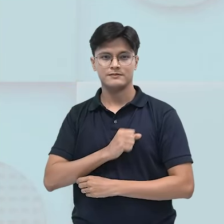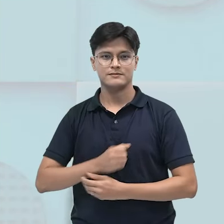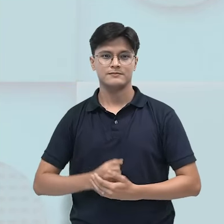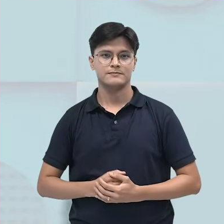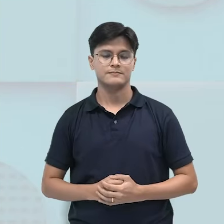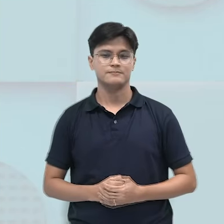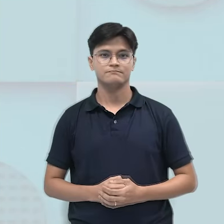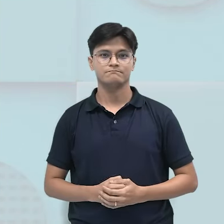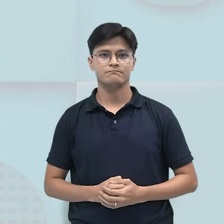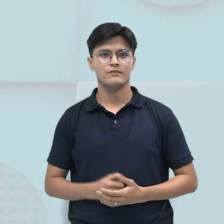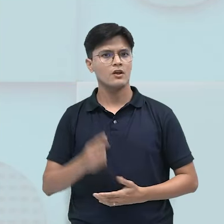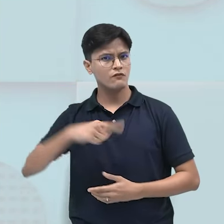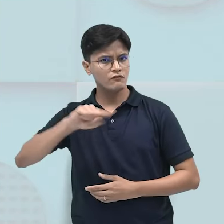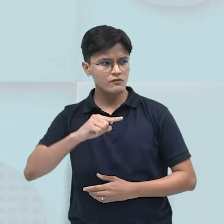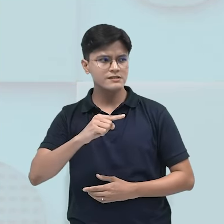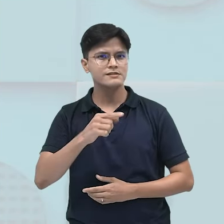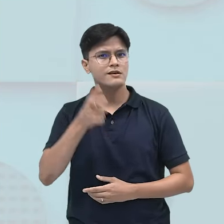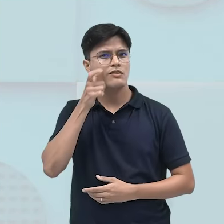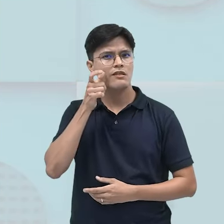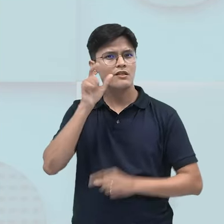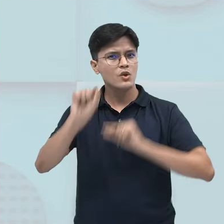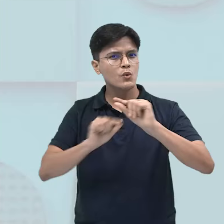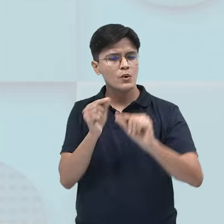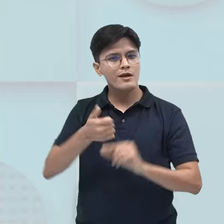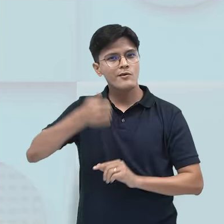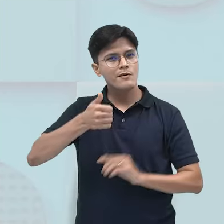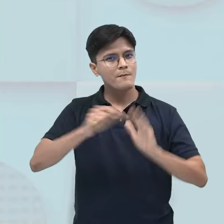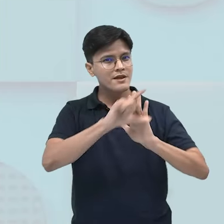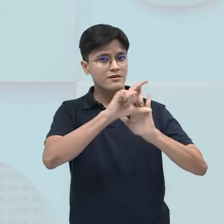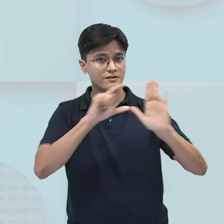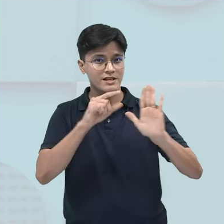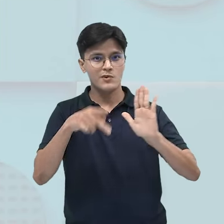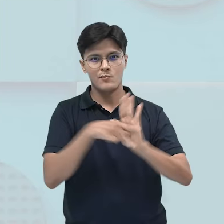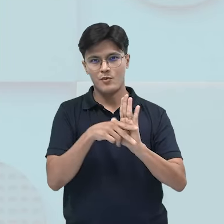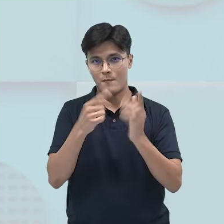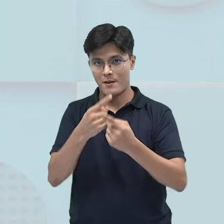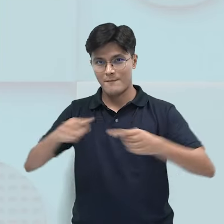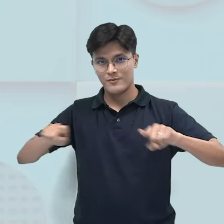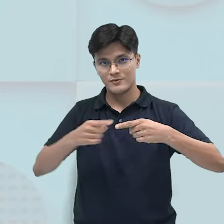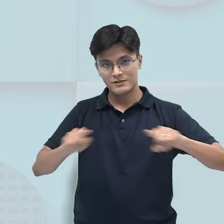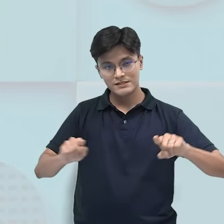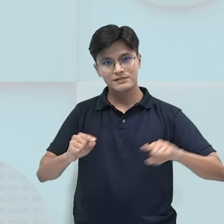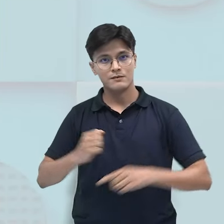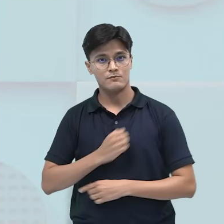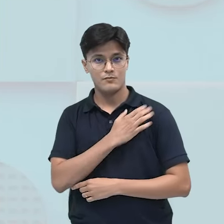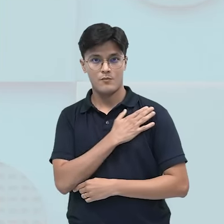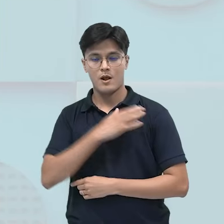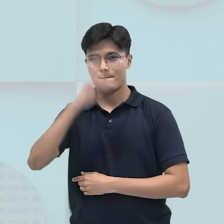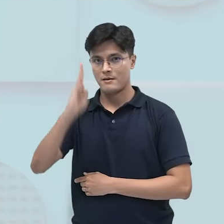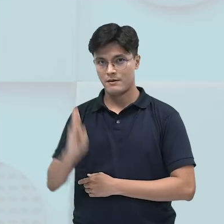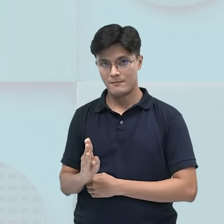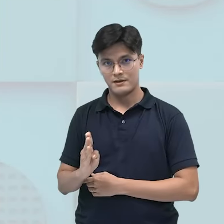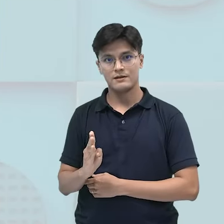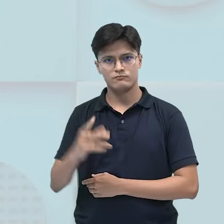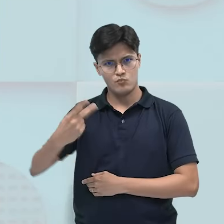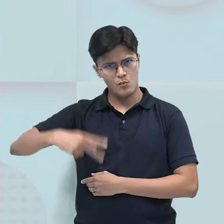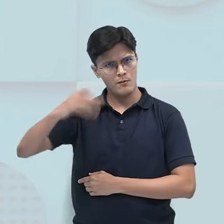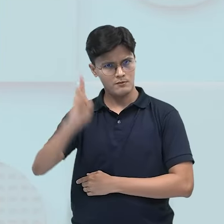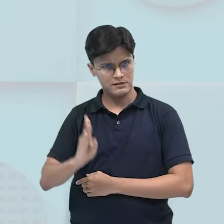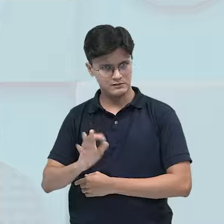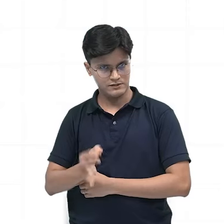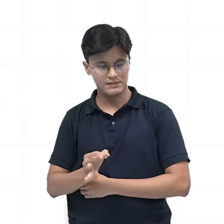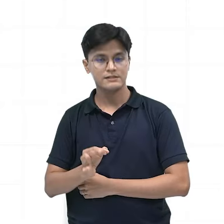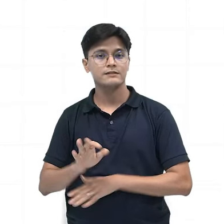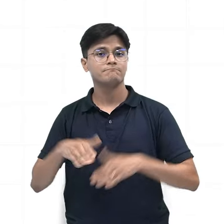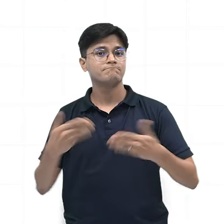Você apreciou aqui a primeira estrofe do hino nacional brasileiro. Vamos então analisar um pouquinho